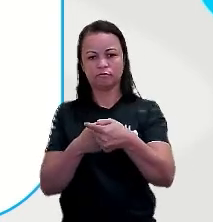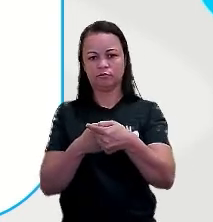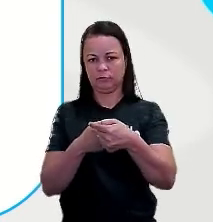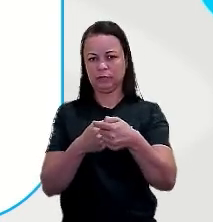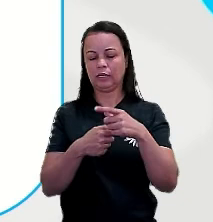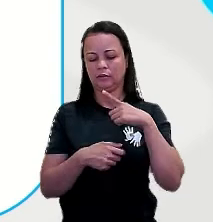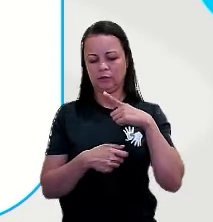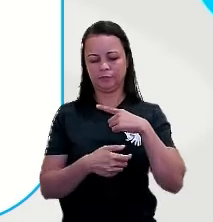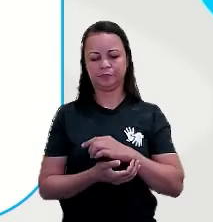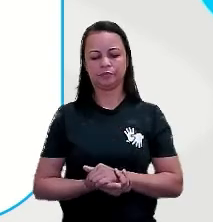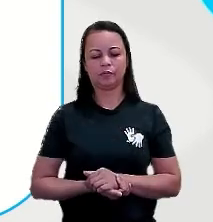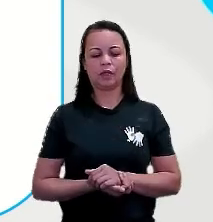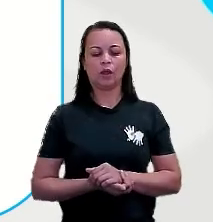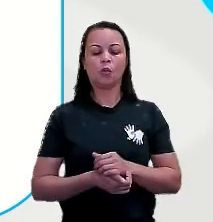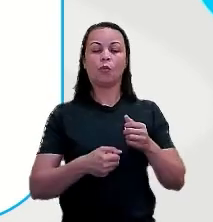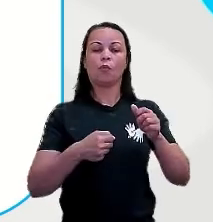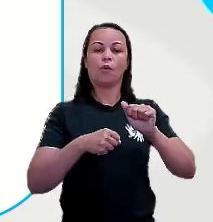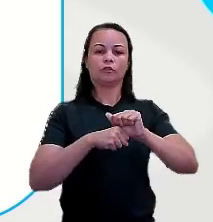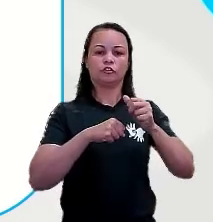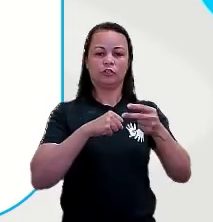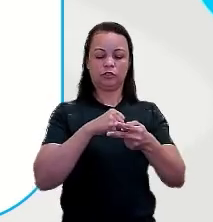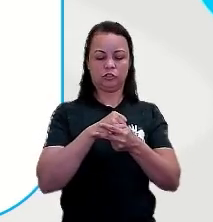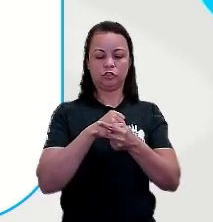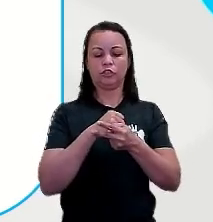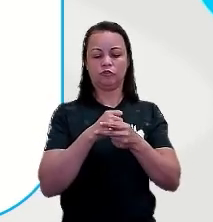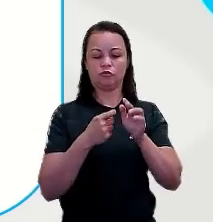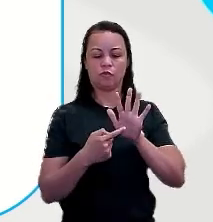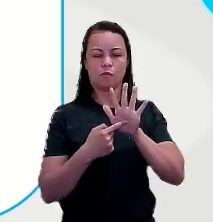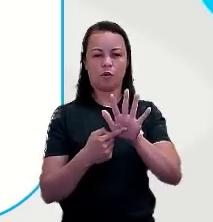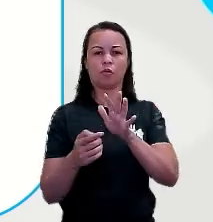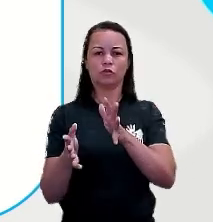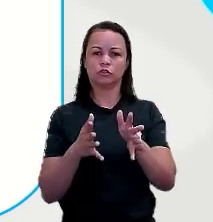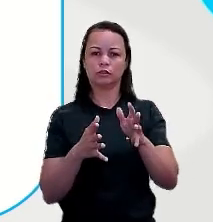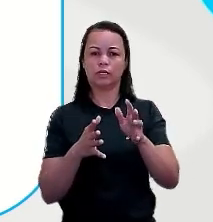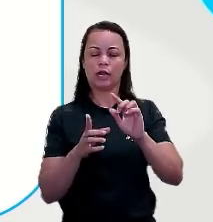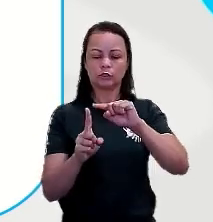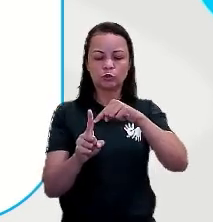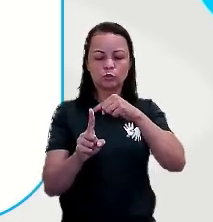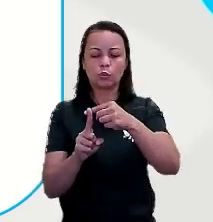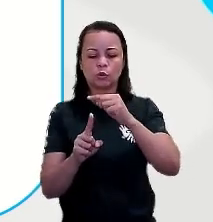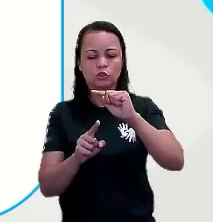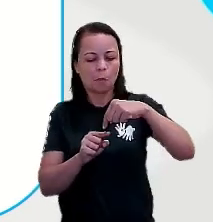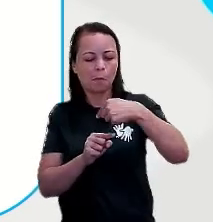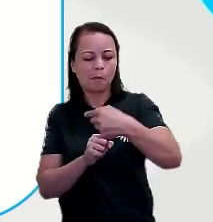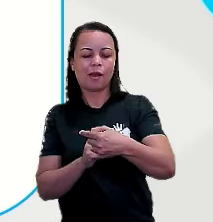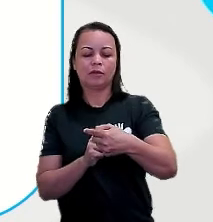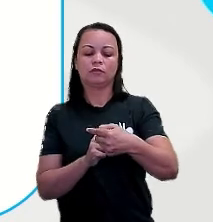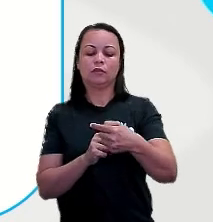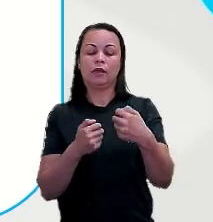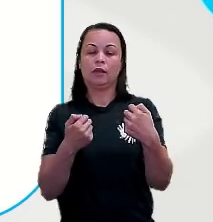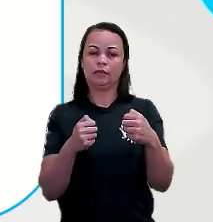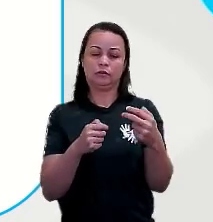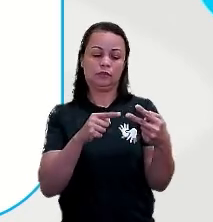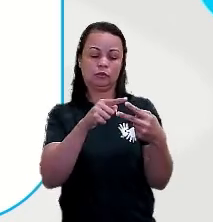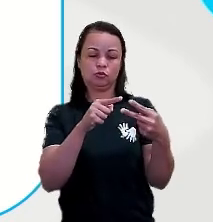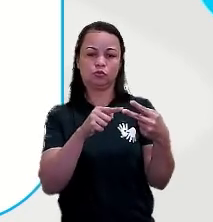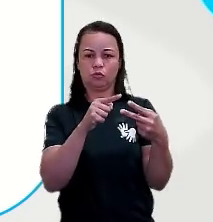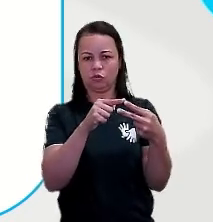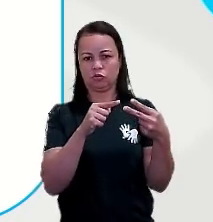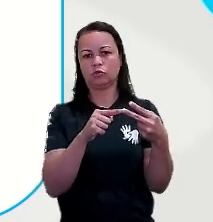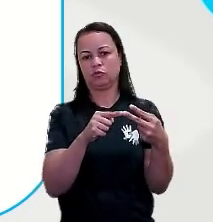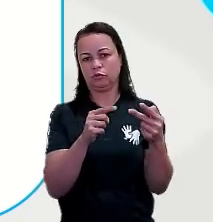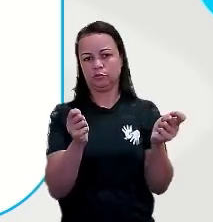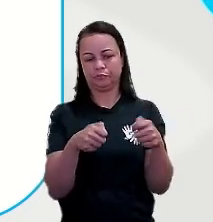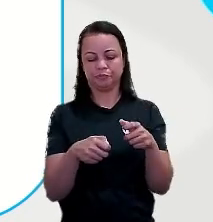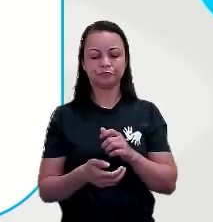aqui. Quando o adjetivo se refere a dois ou mais substantivos e vem depois destes, temos duas construções possíveis.